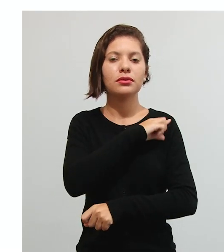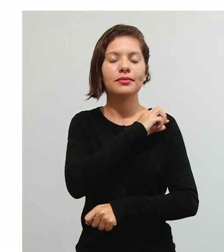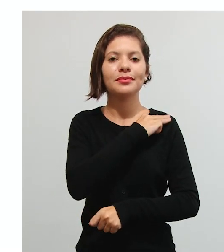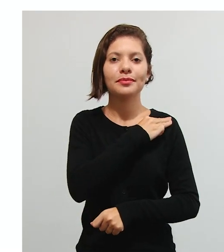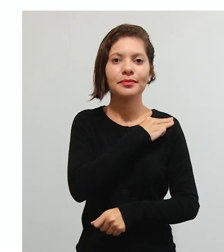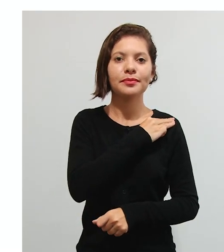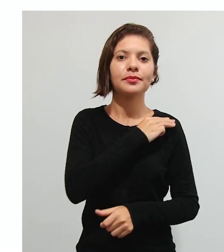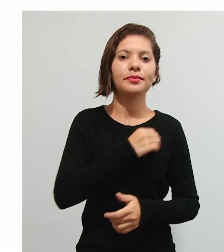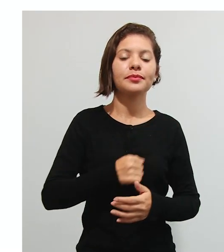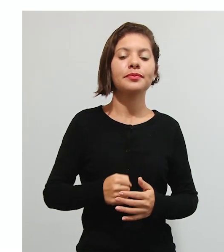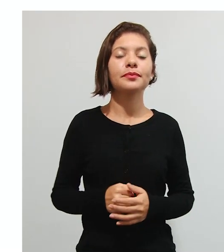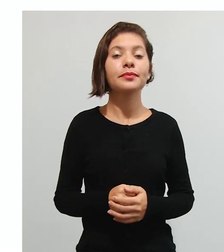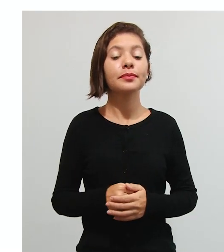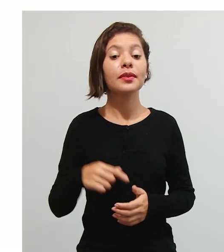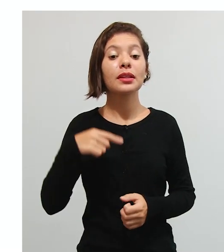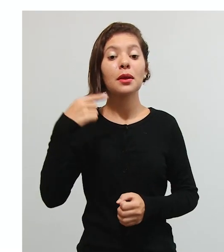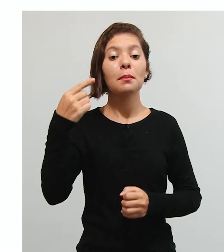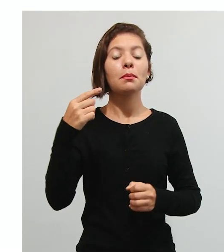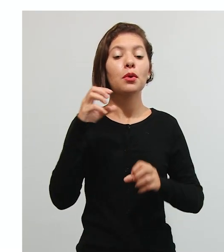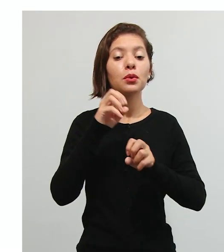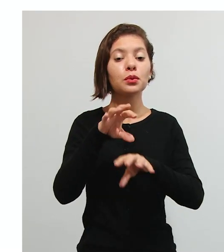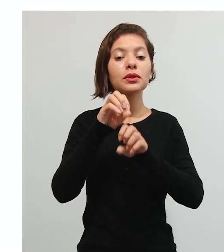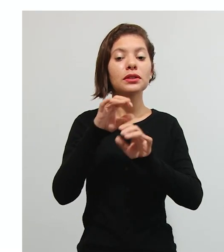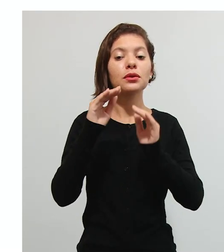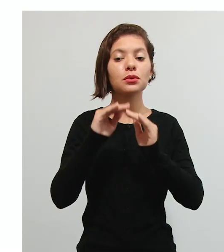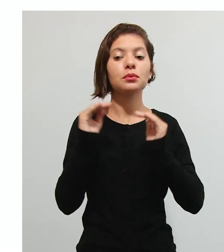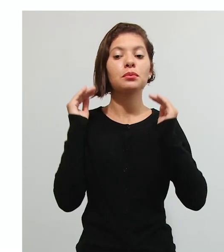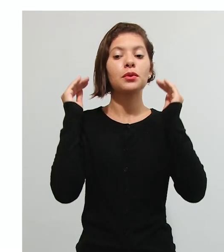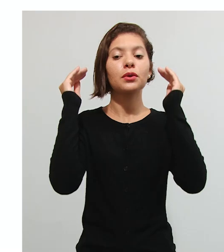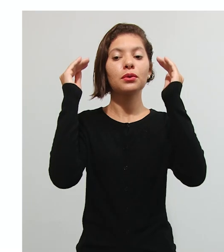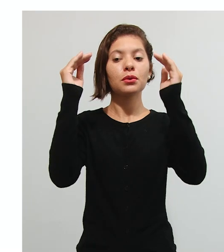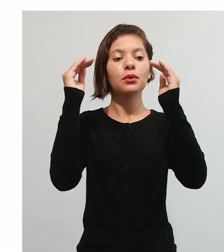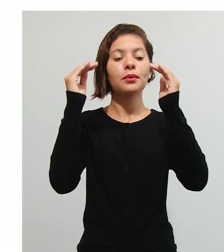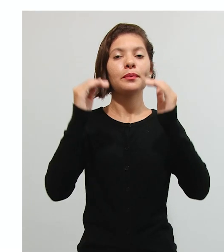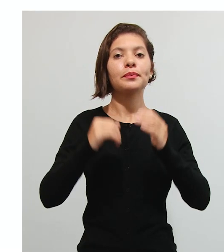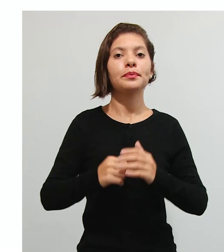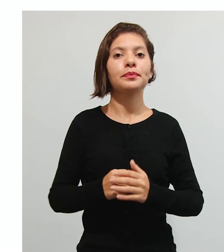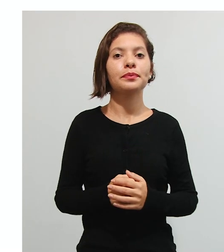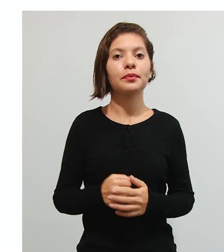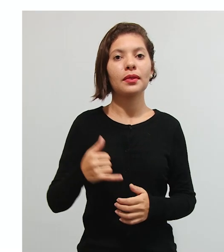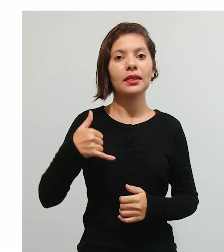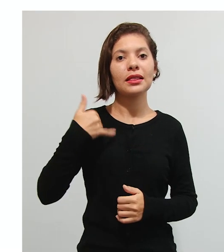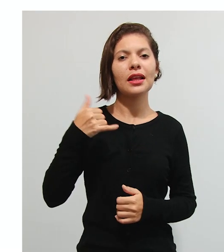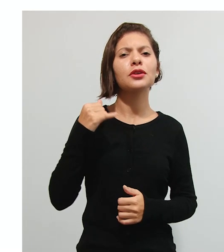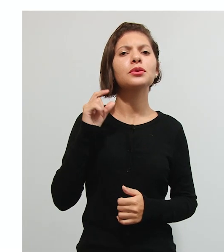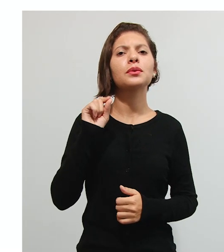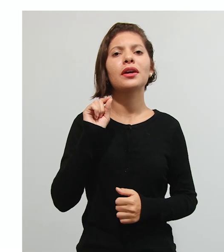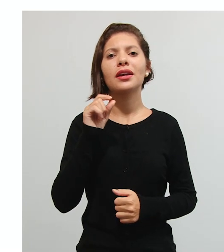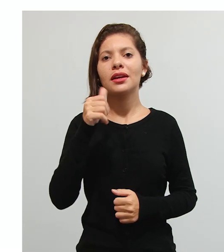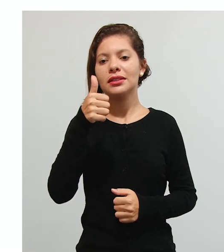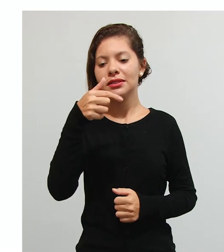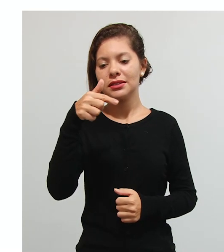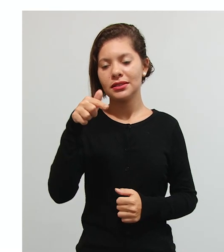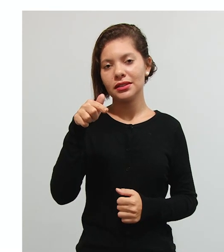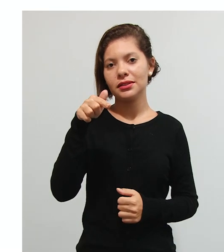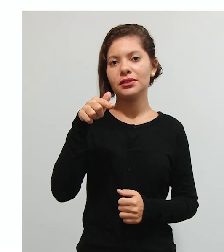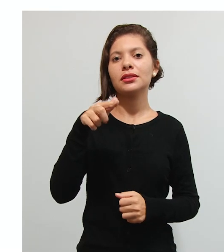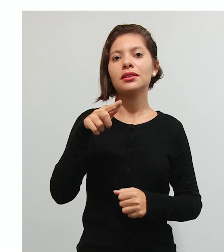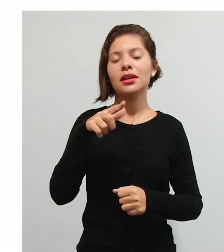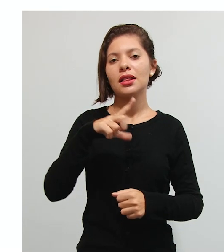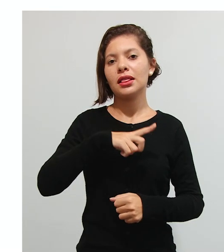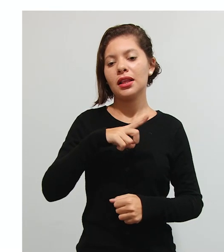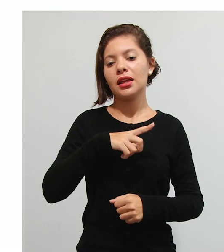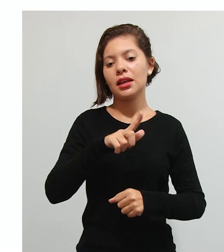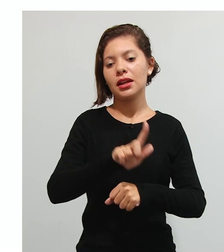seu ensino médio. Já no ensino superior, que aí é a partir dos 17 anos, nós temos aí a graduação,